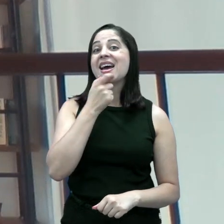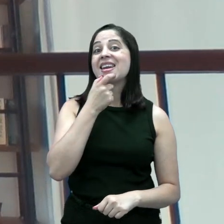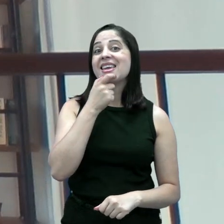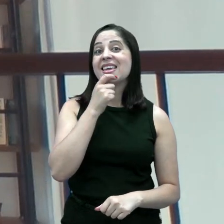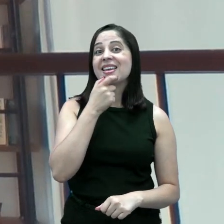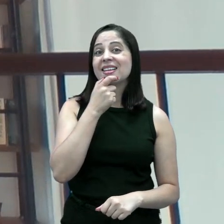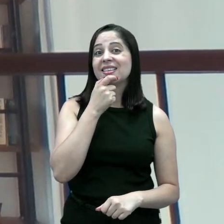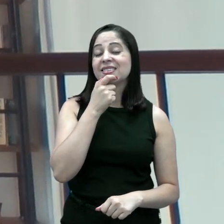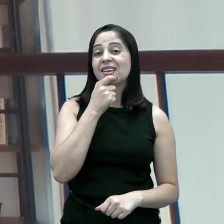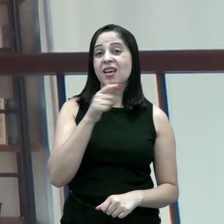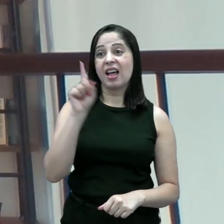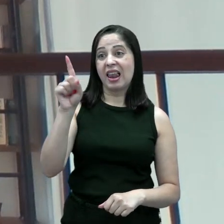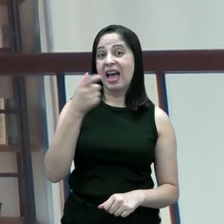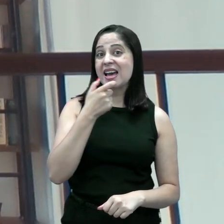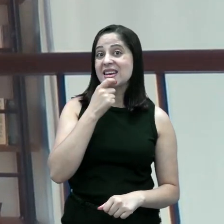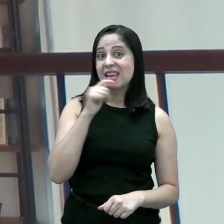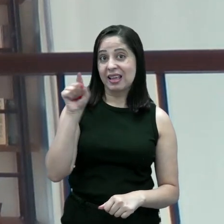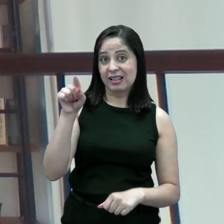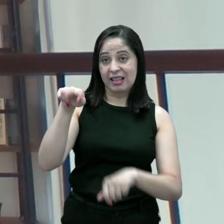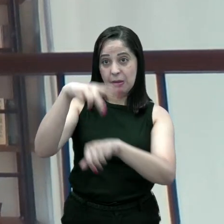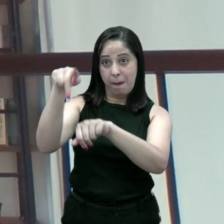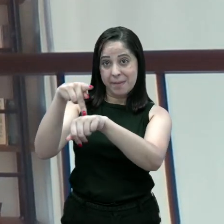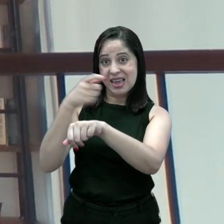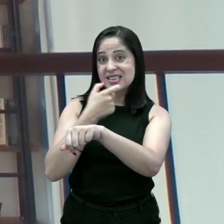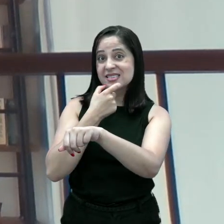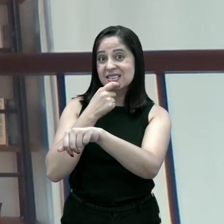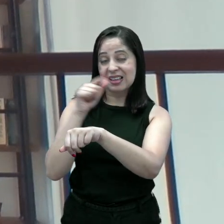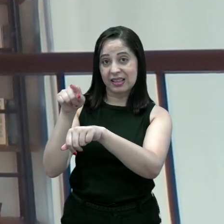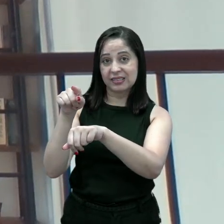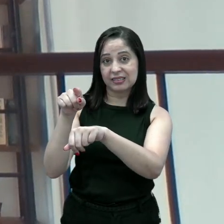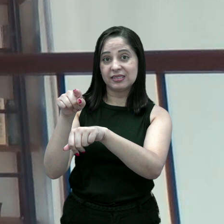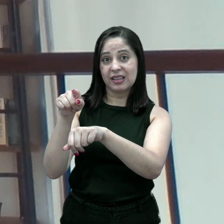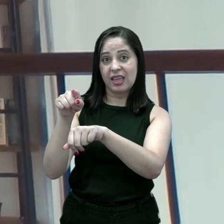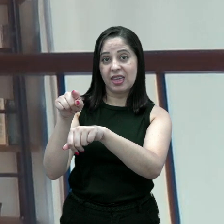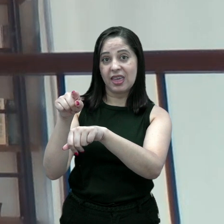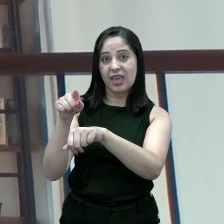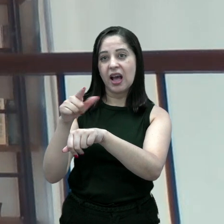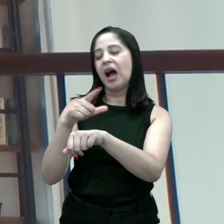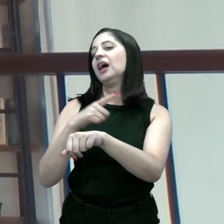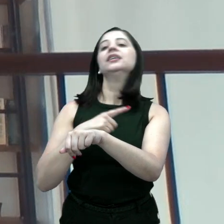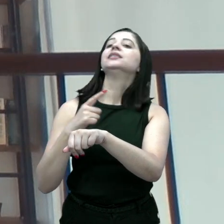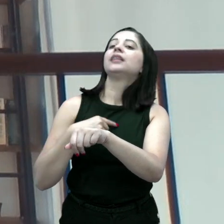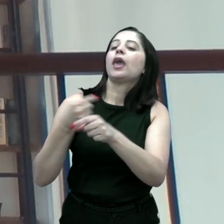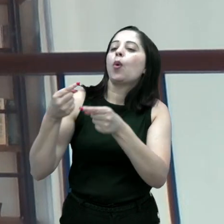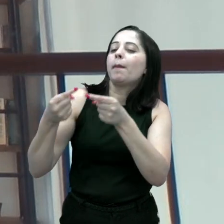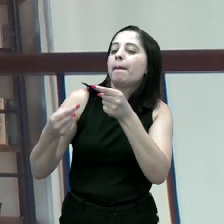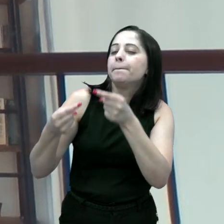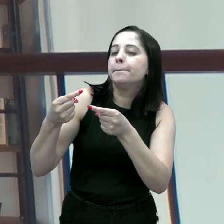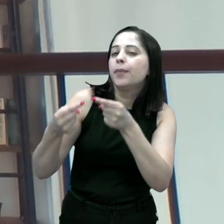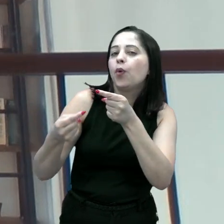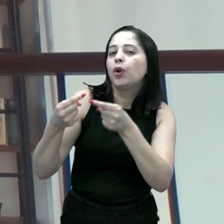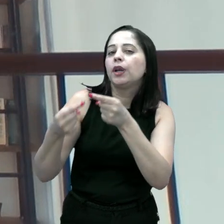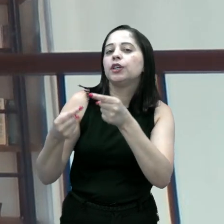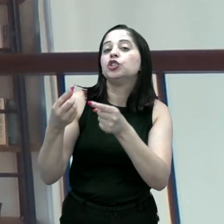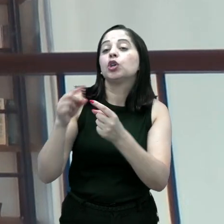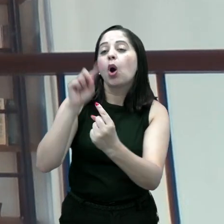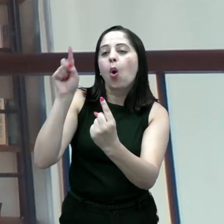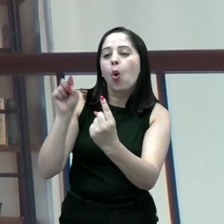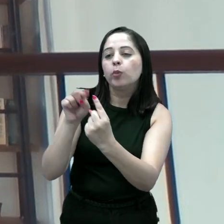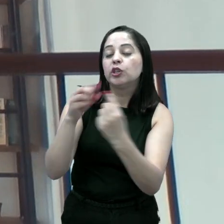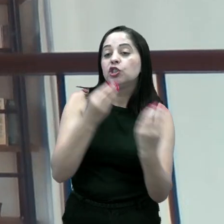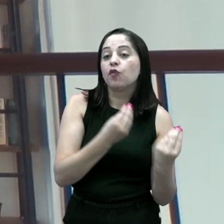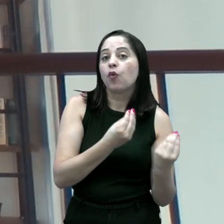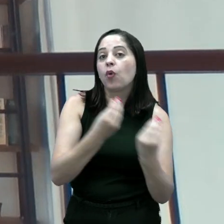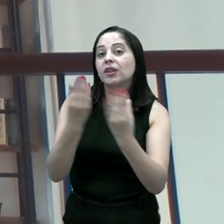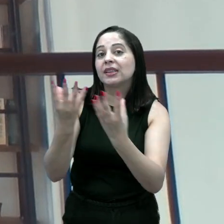com uma política pública, vamos dizer, algo bem mais sutil, de oferecer transporte